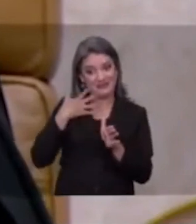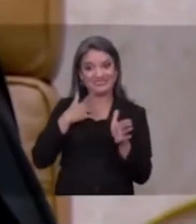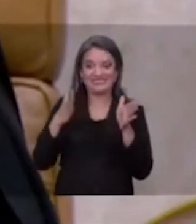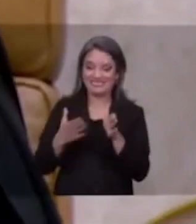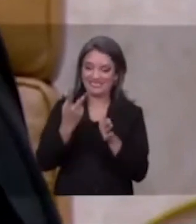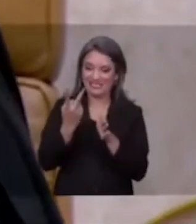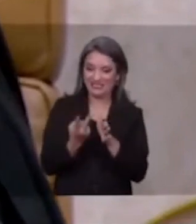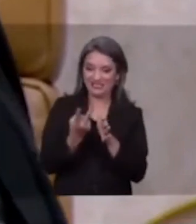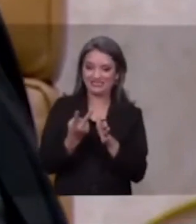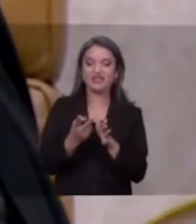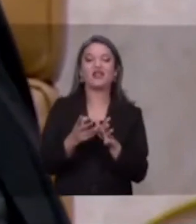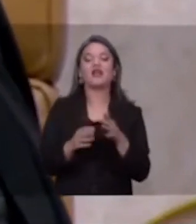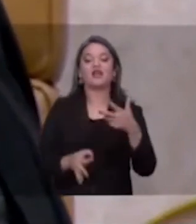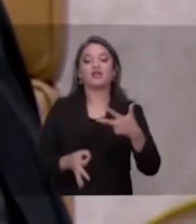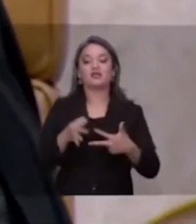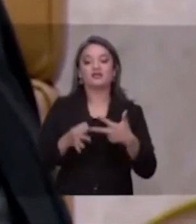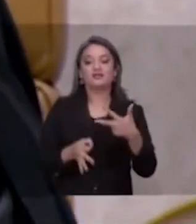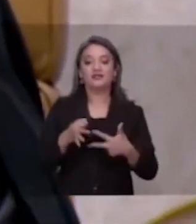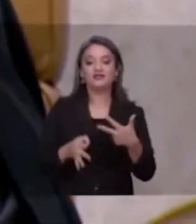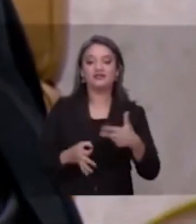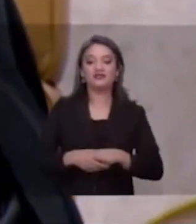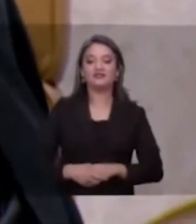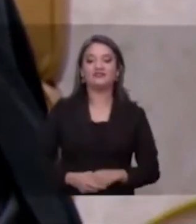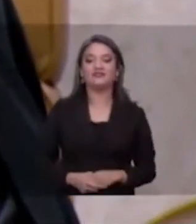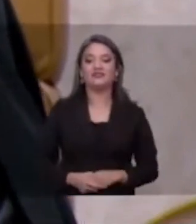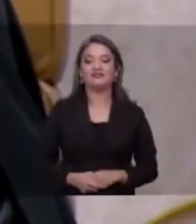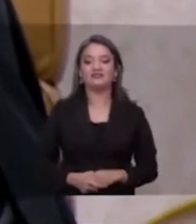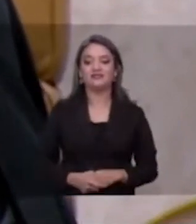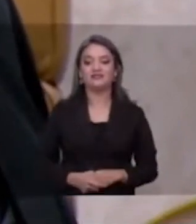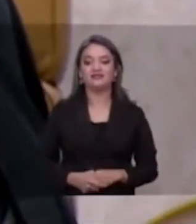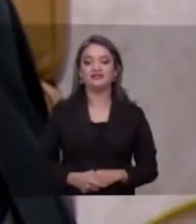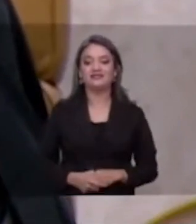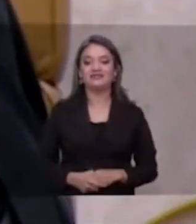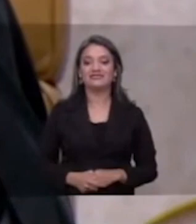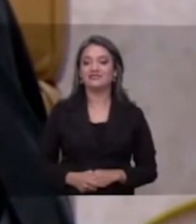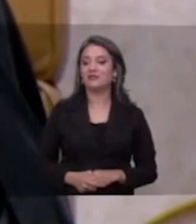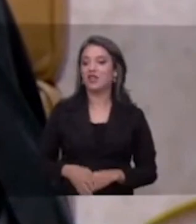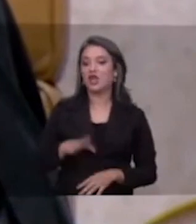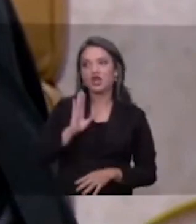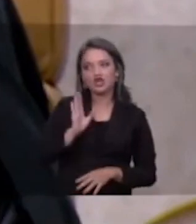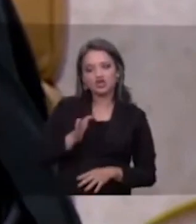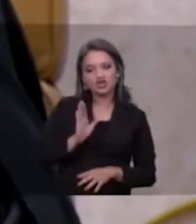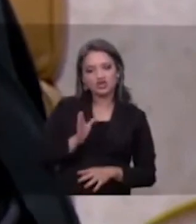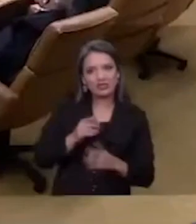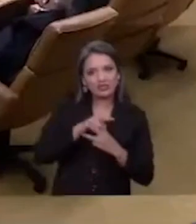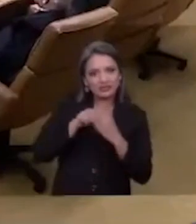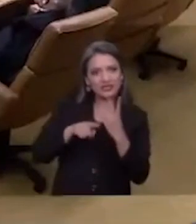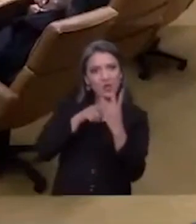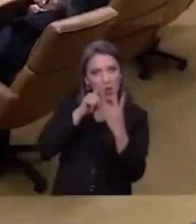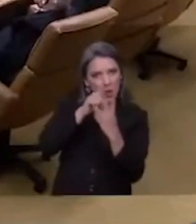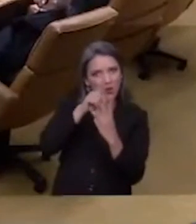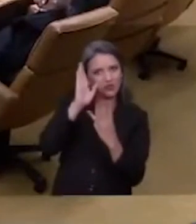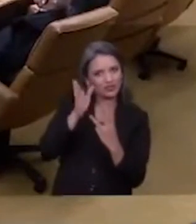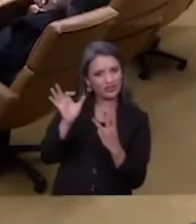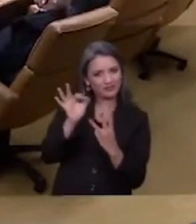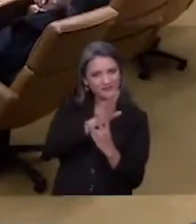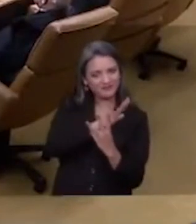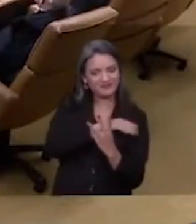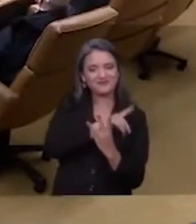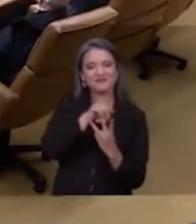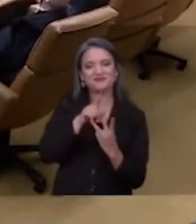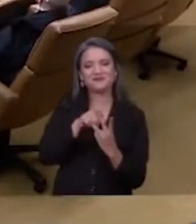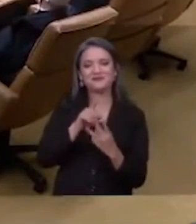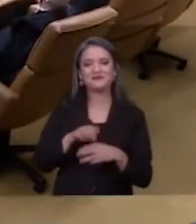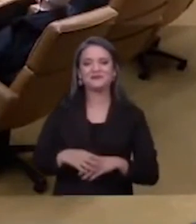de posse que quer intensificar o diálogo com outros poderes e com a sociedade sobre decisões controversas declarou que abrem